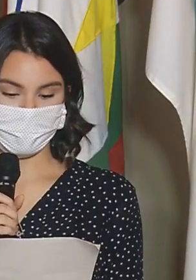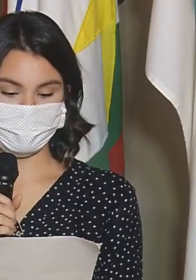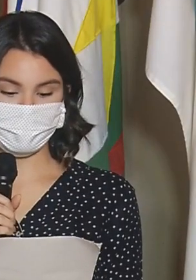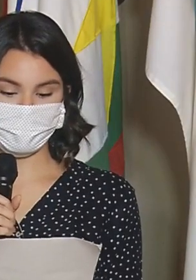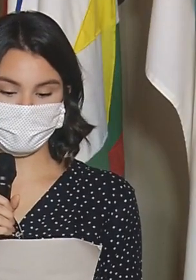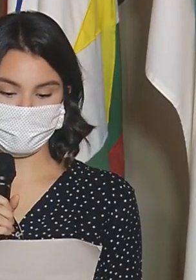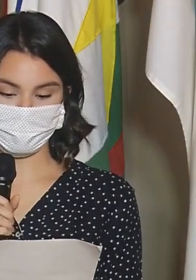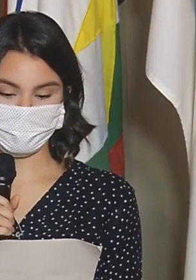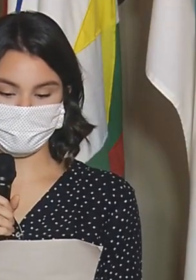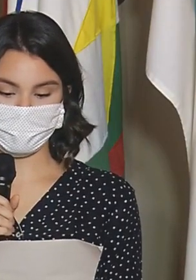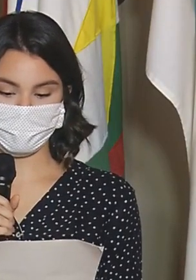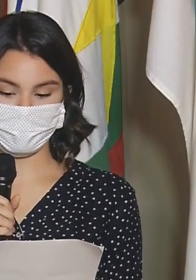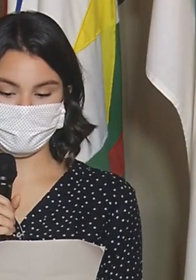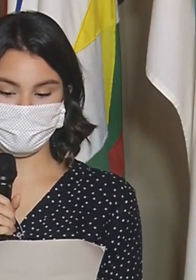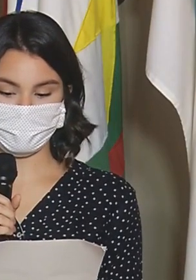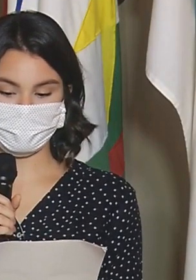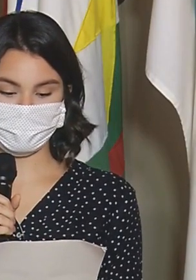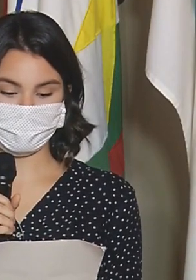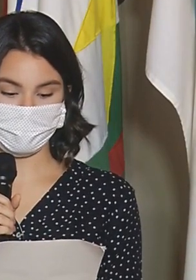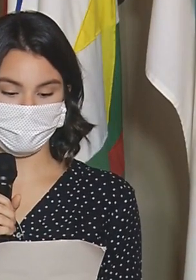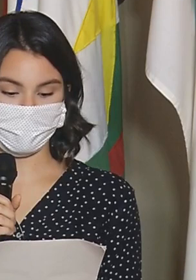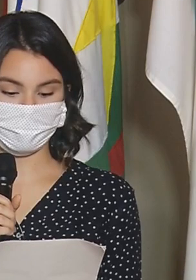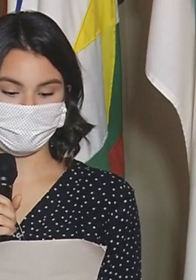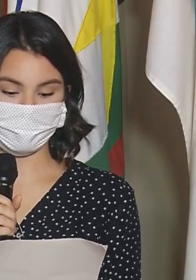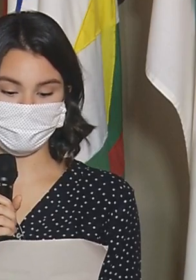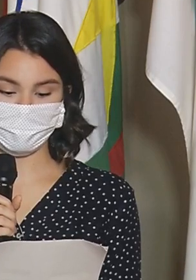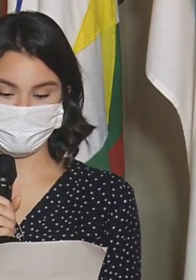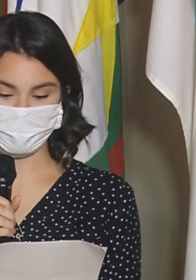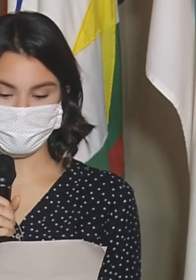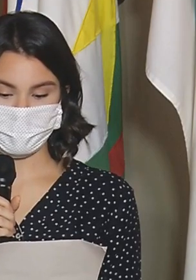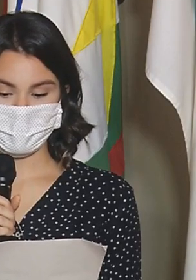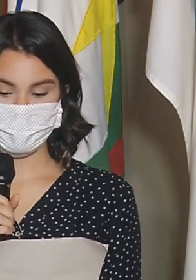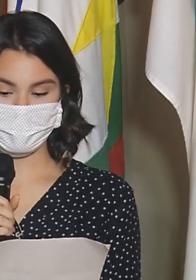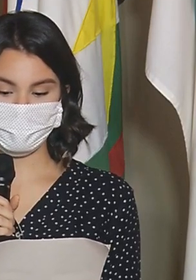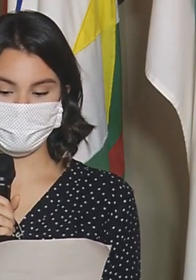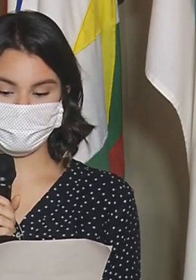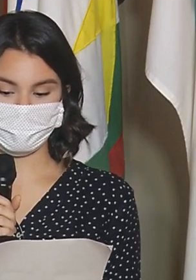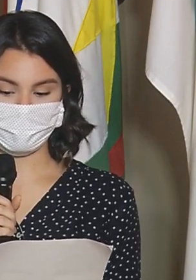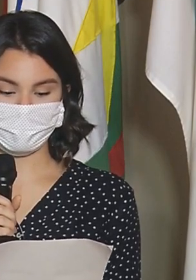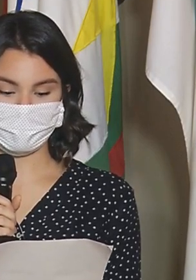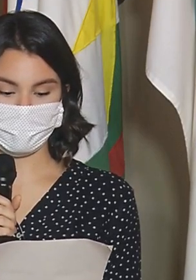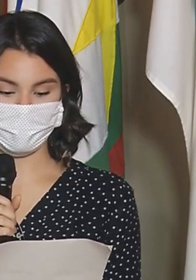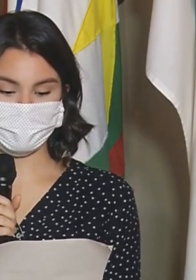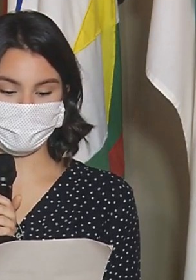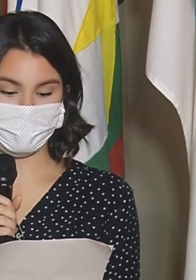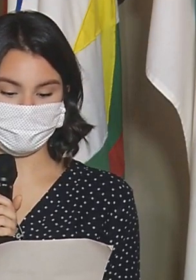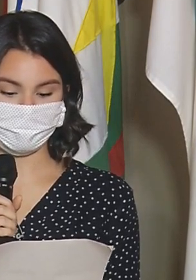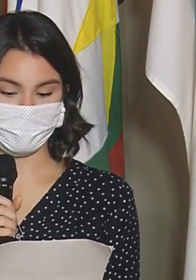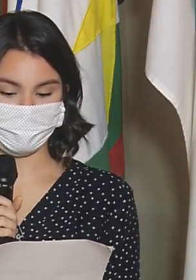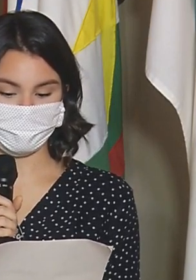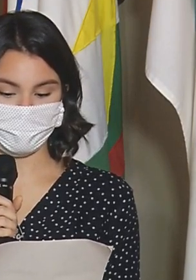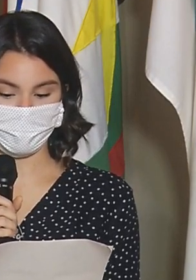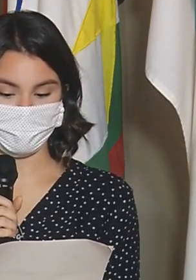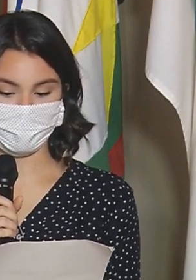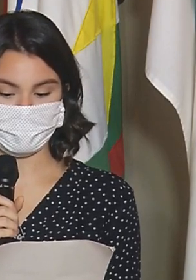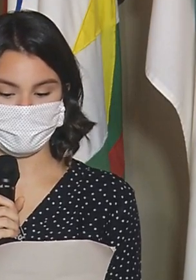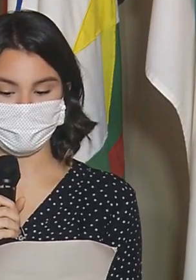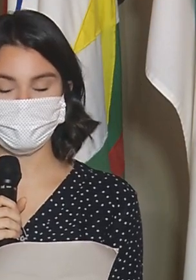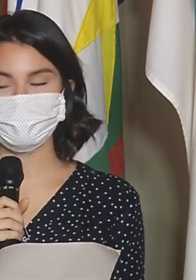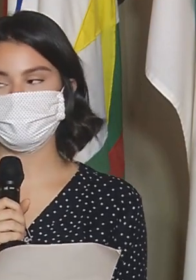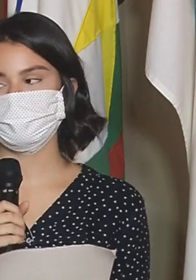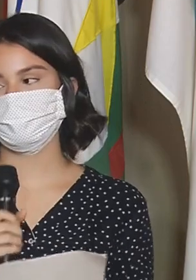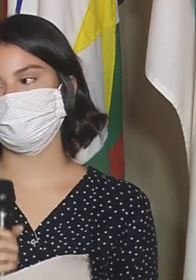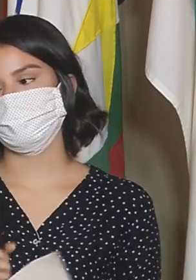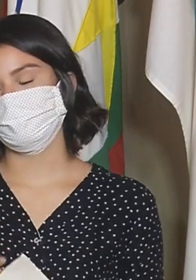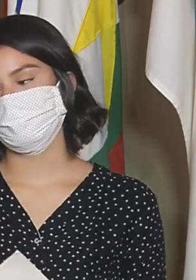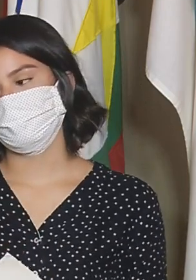pergunta: as Ilhas Canárias criaram um passaporte sanitário para a entrada de turistas. Seria possível implementar algo semelhante em Fernando de Noronha, por exemplo?